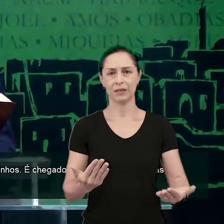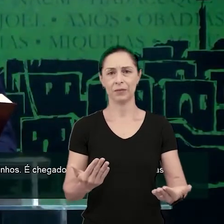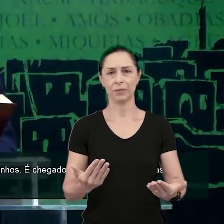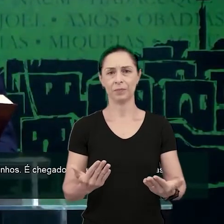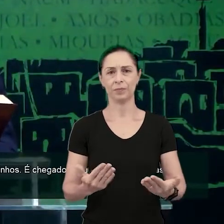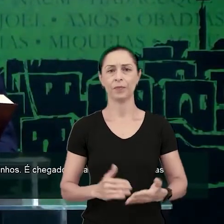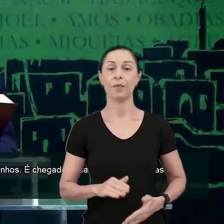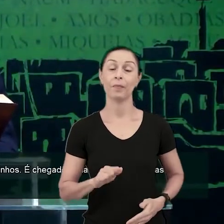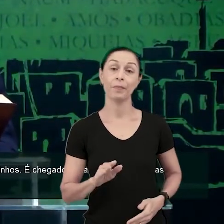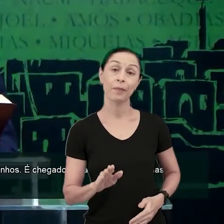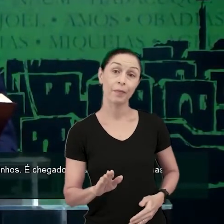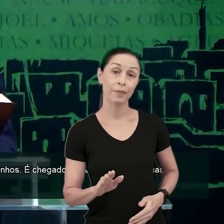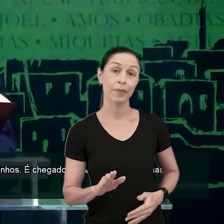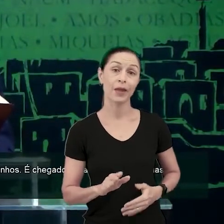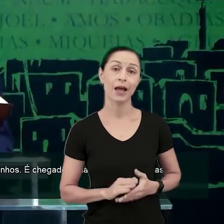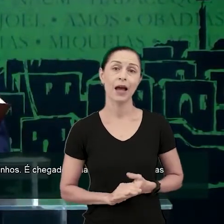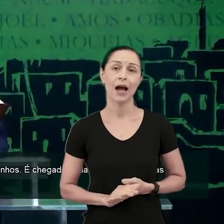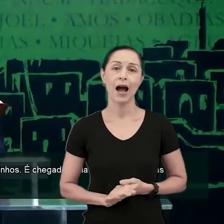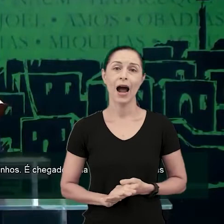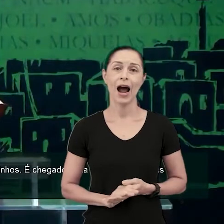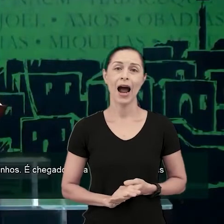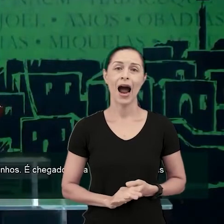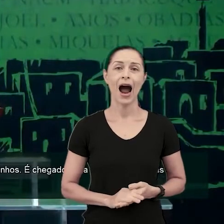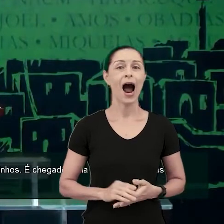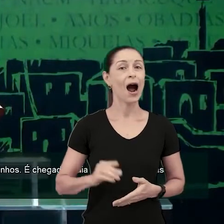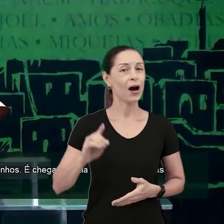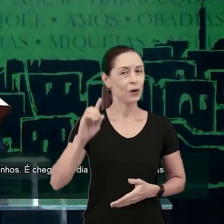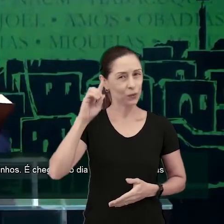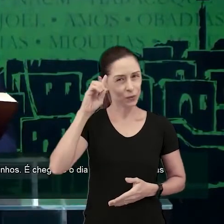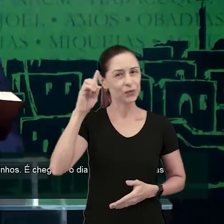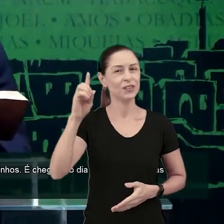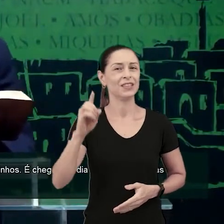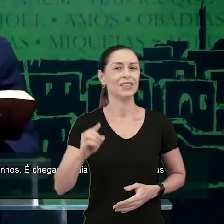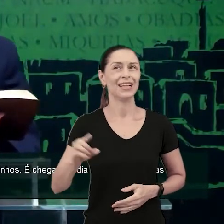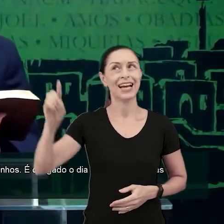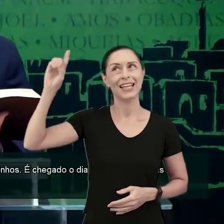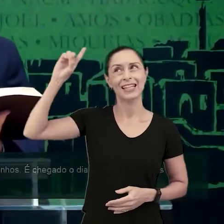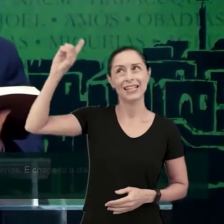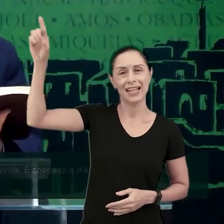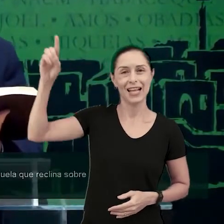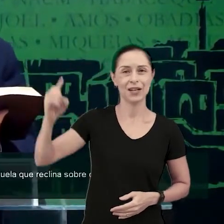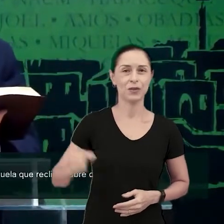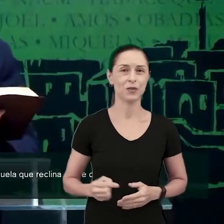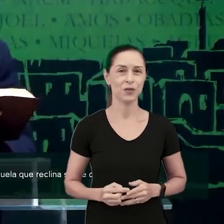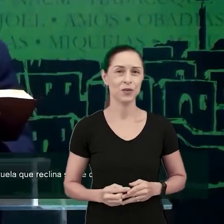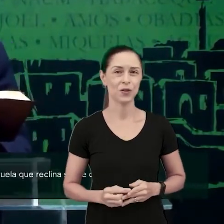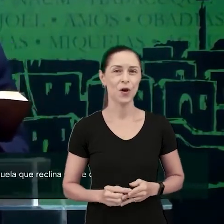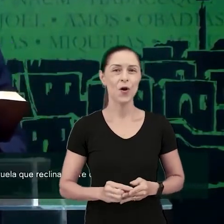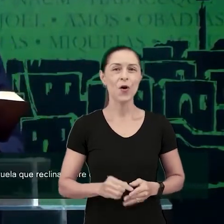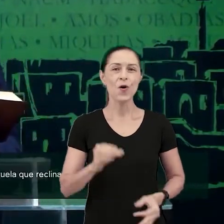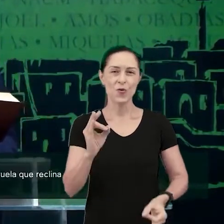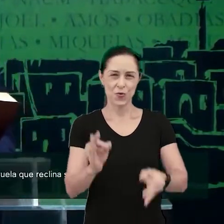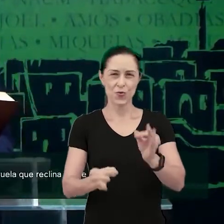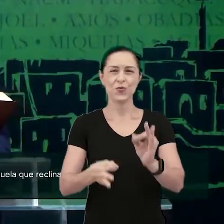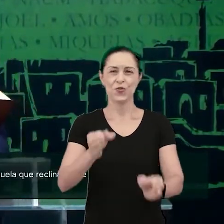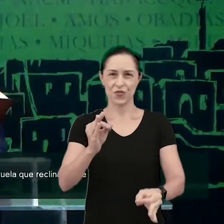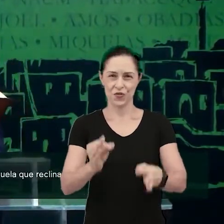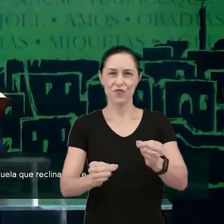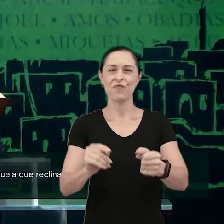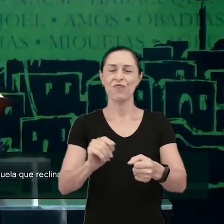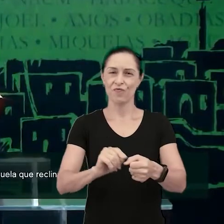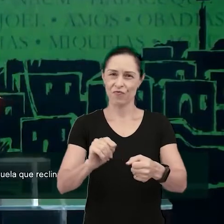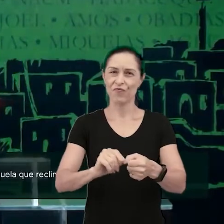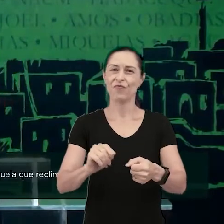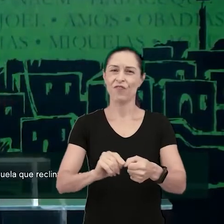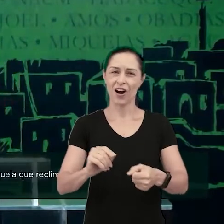teu castigo. Aí está a confusão deles. Não creiais no amigo, nem confieis no companheiro.